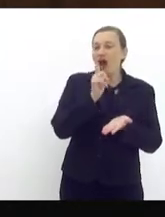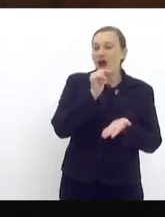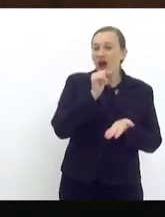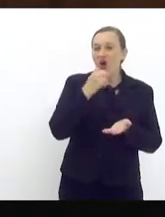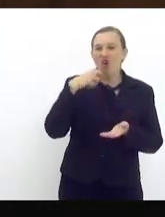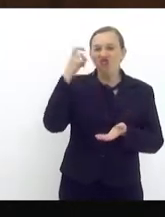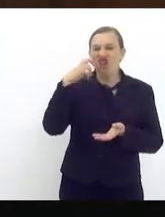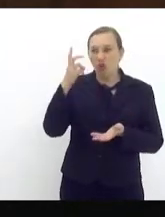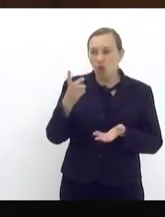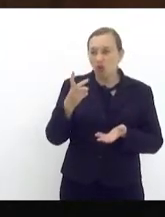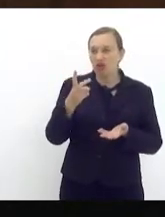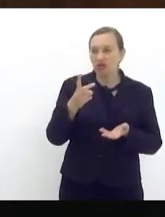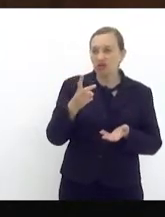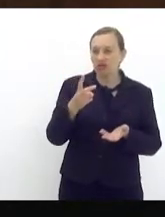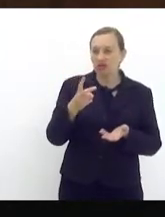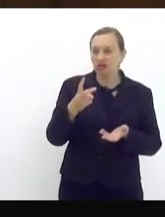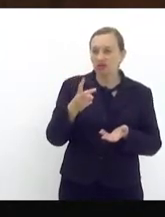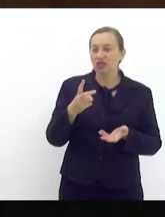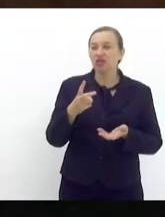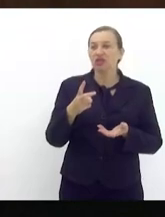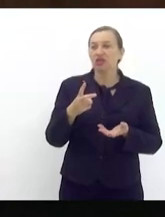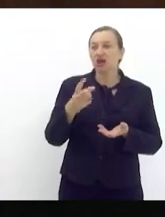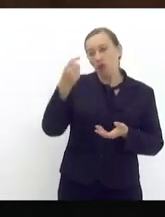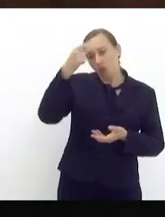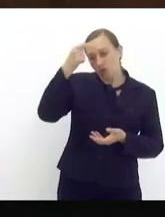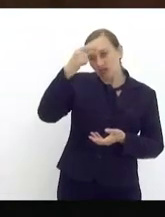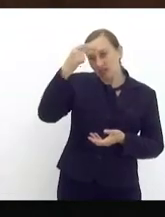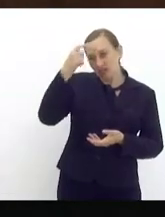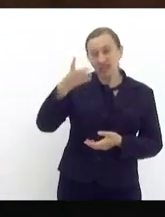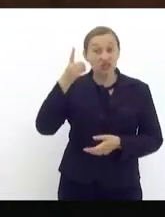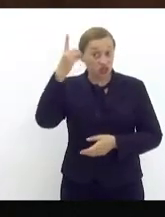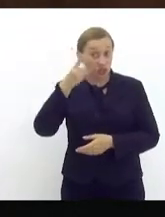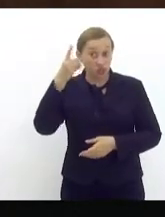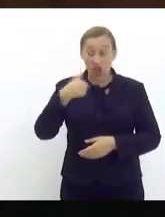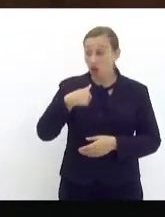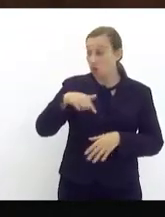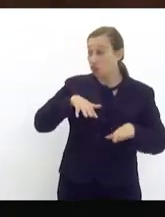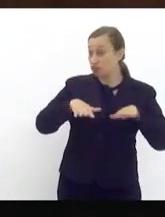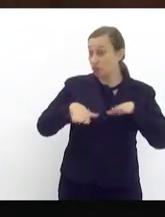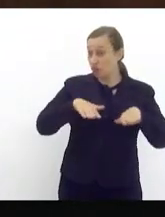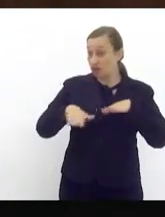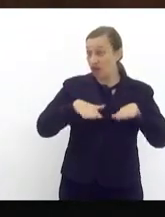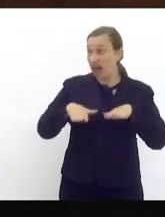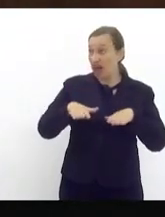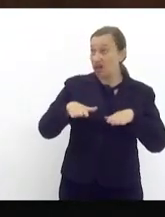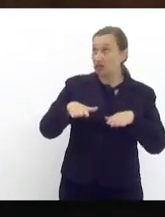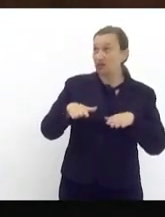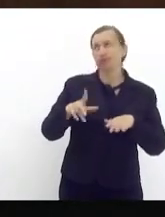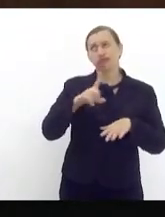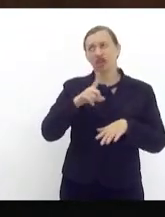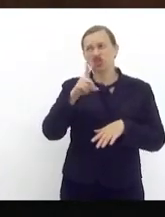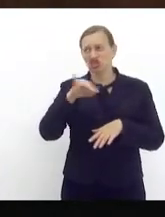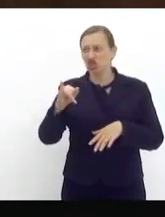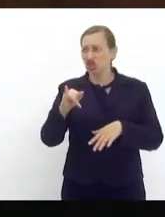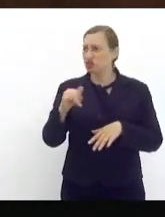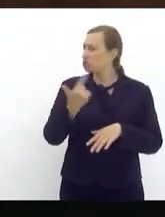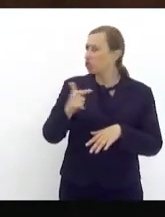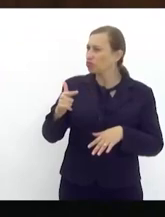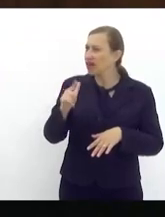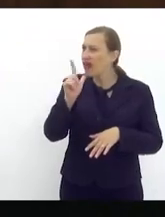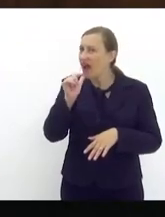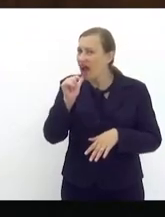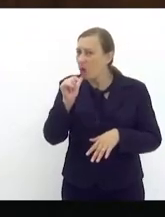um consenso de todos os deputados. Eu moro em Jacarepaguá, tem dia que também não tem água, só tem vento, não tem no hidrômetro.